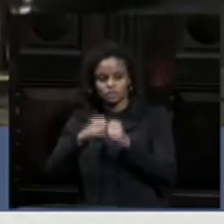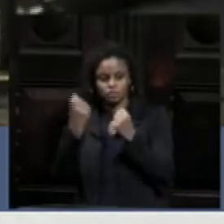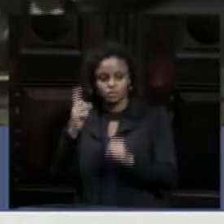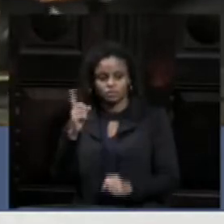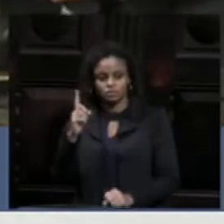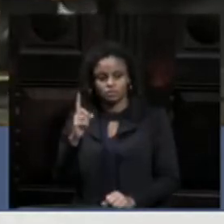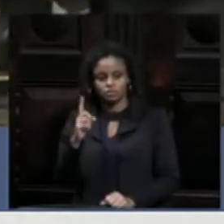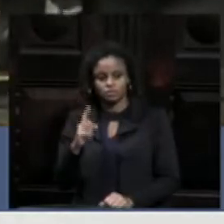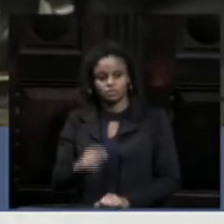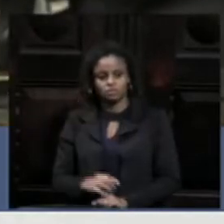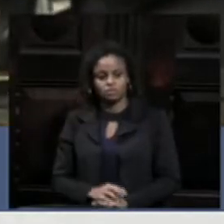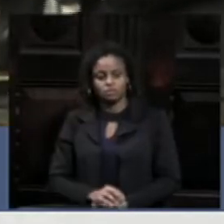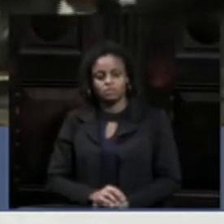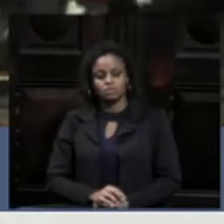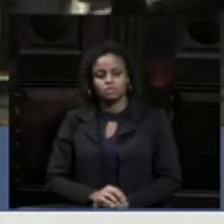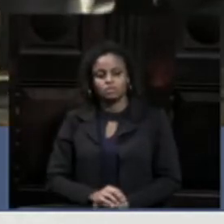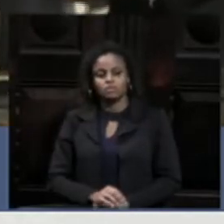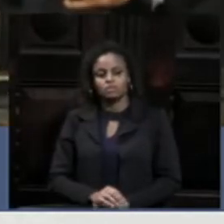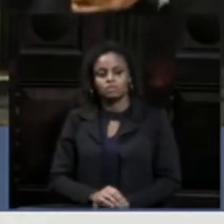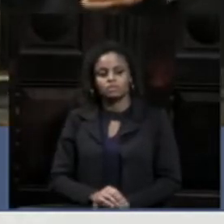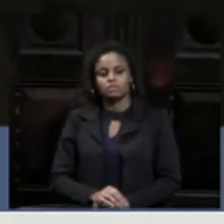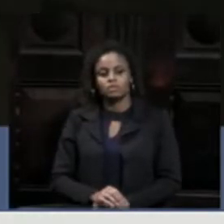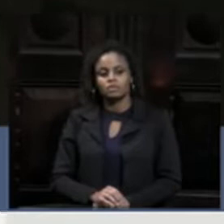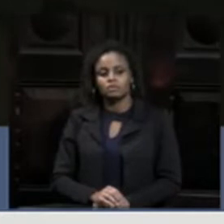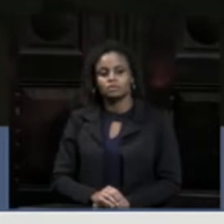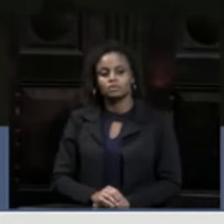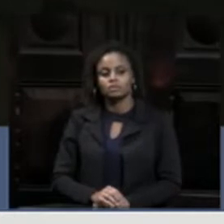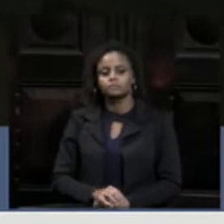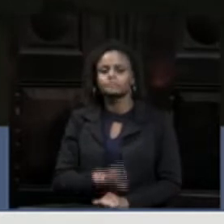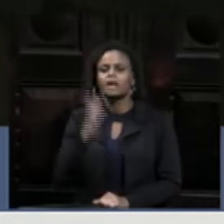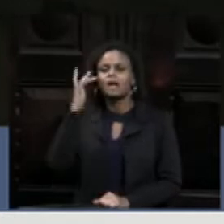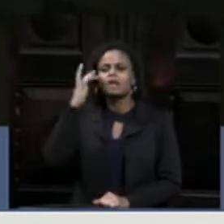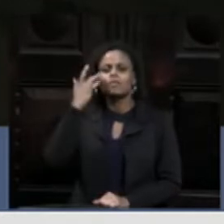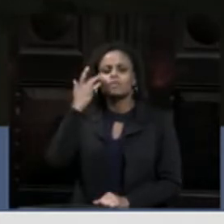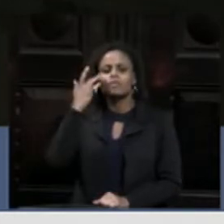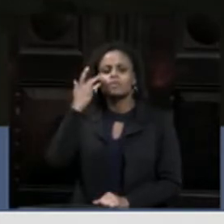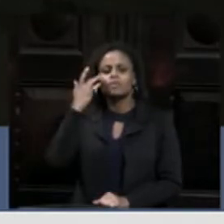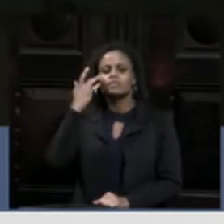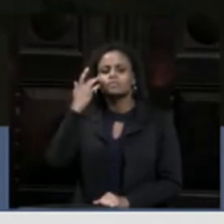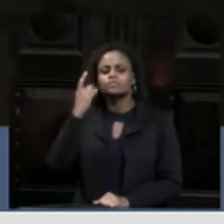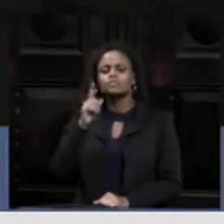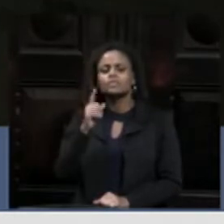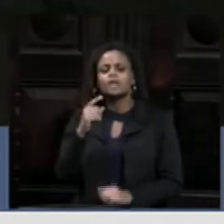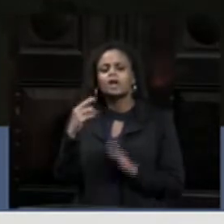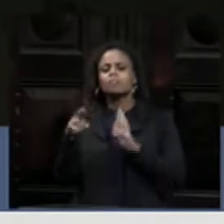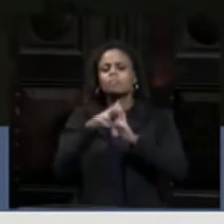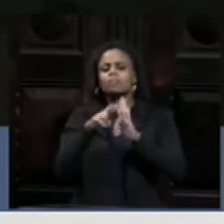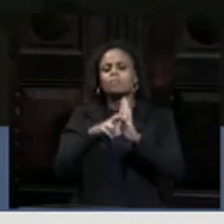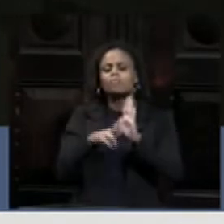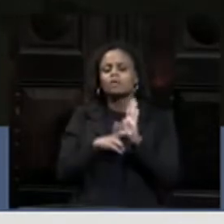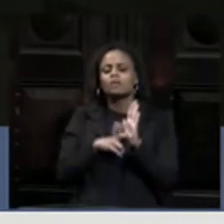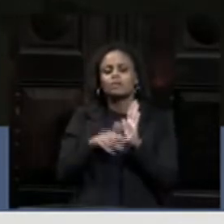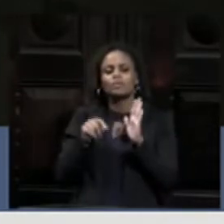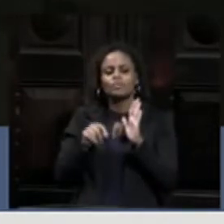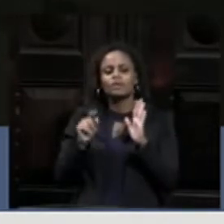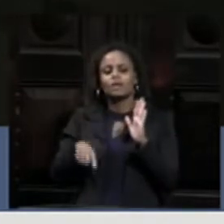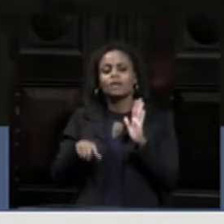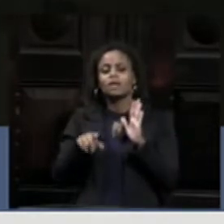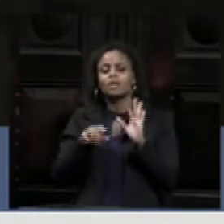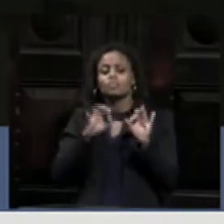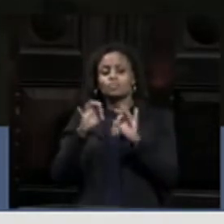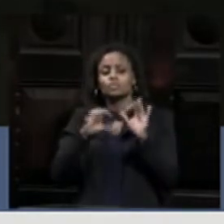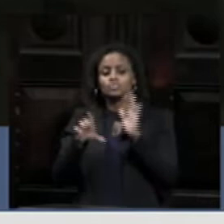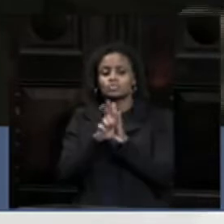encaminhar, posso? Por favor. É o seguinte, eu acho que, via de regra, o projeto autorizativo